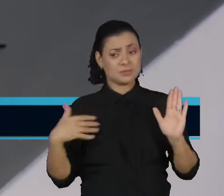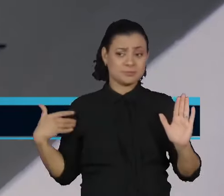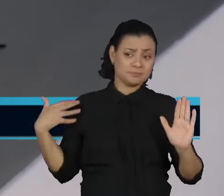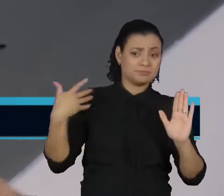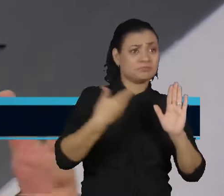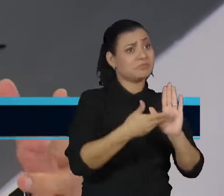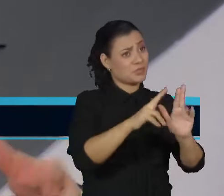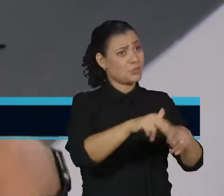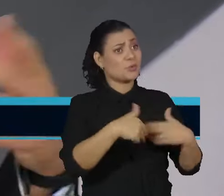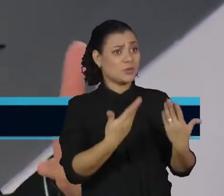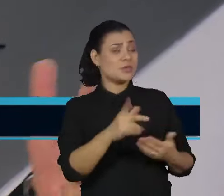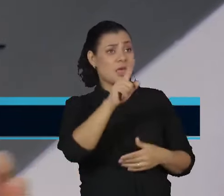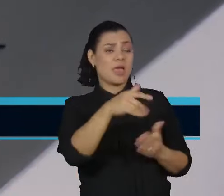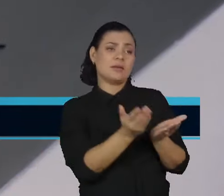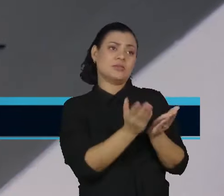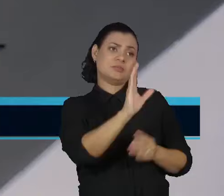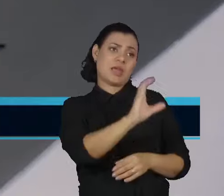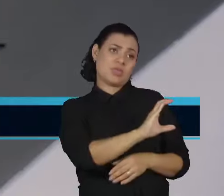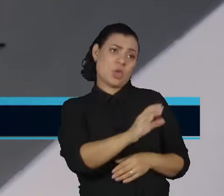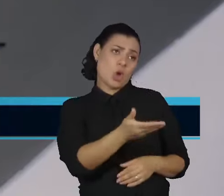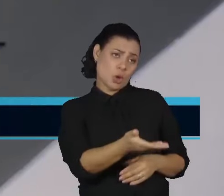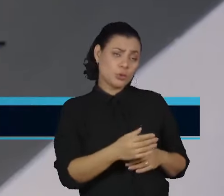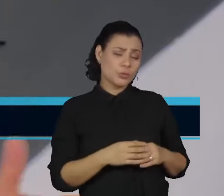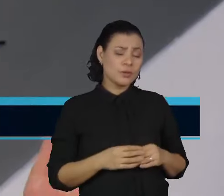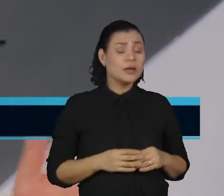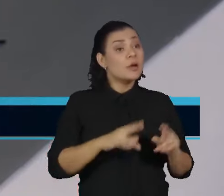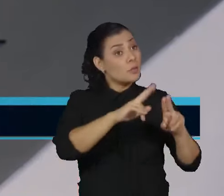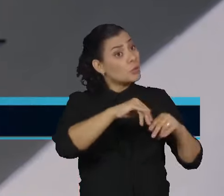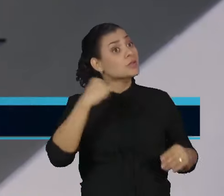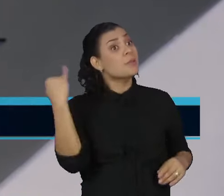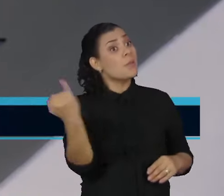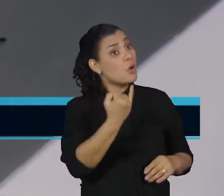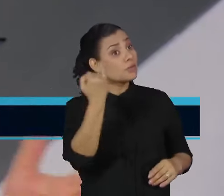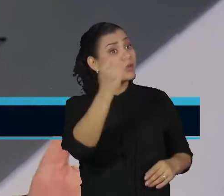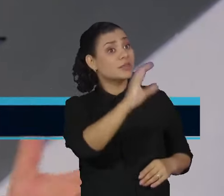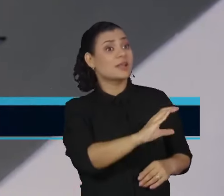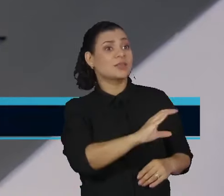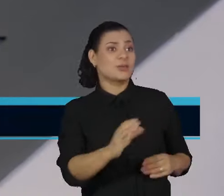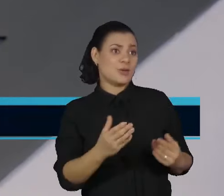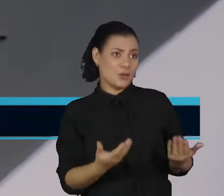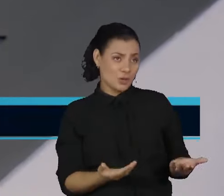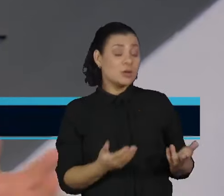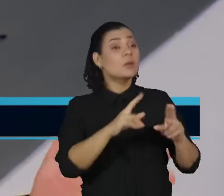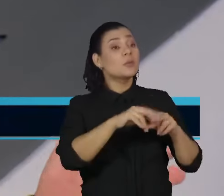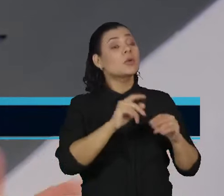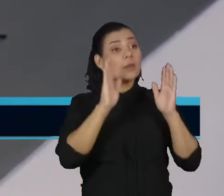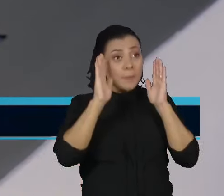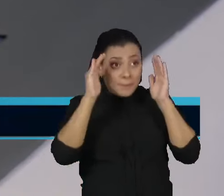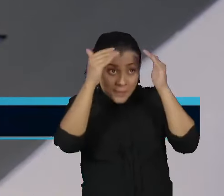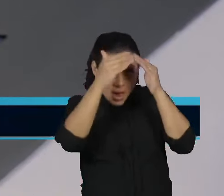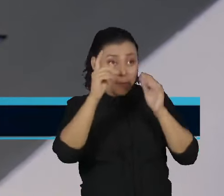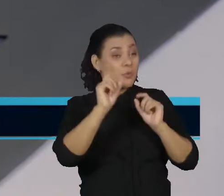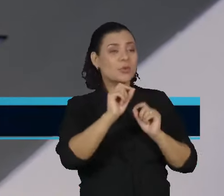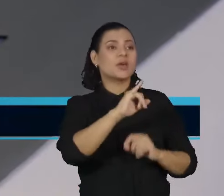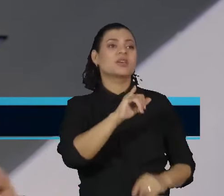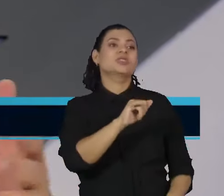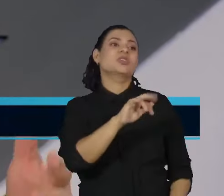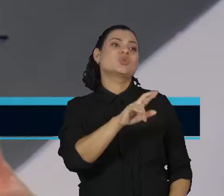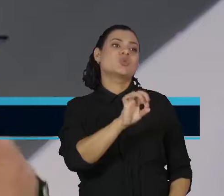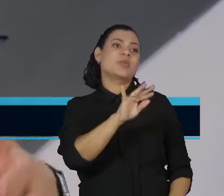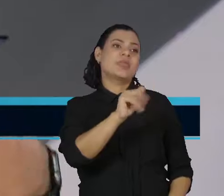ocidentais são cristãos e, em particular, são católicos. É muito importante, não é? O Papa é um jesuíta, teoricamente os jesuítas são uma